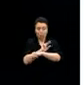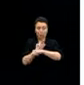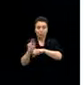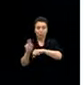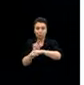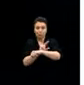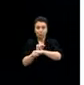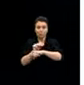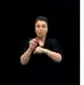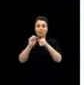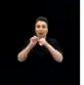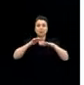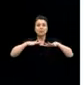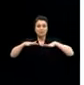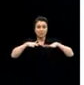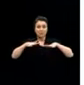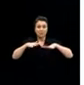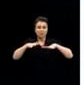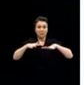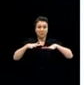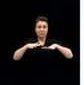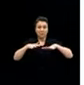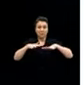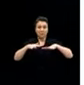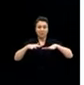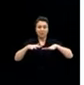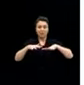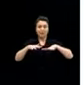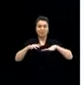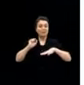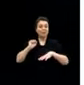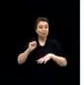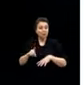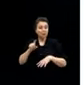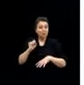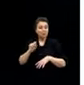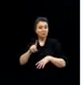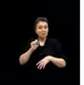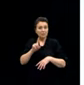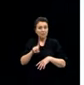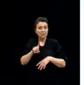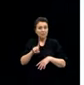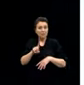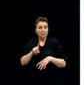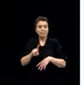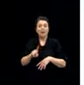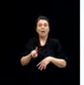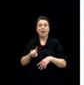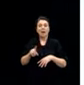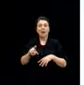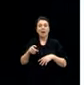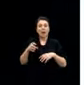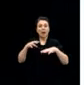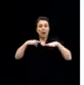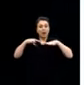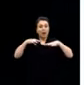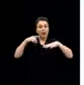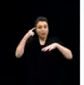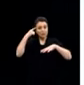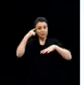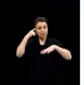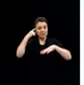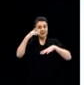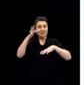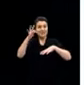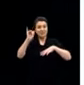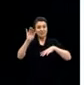músculo está associado ao movimento. Então, essa toxina ali vai estar agindo nas